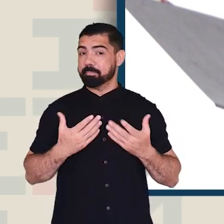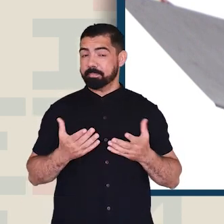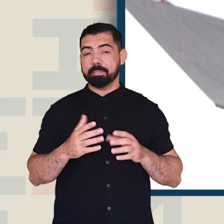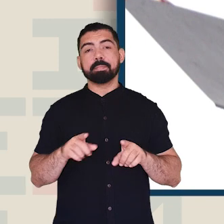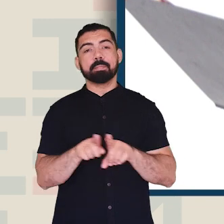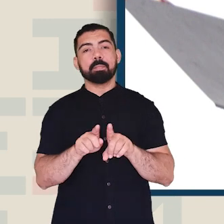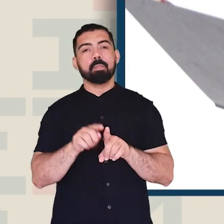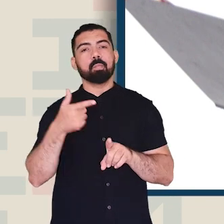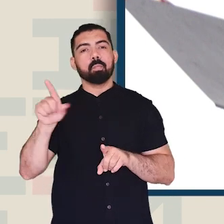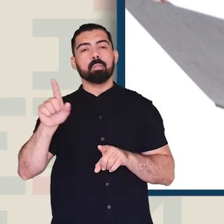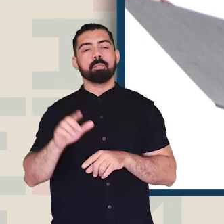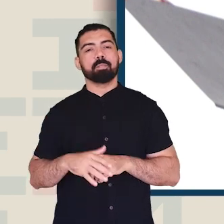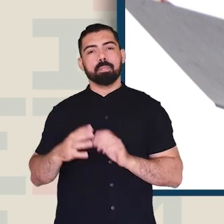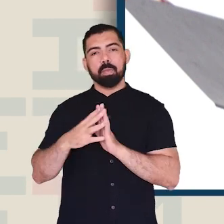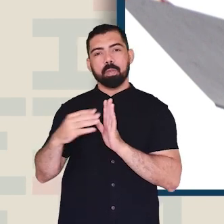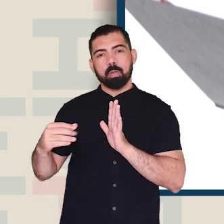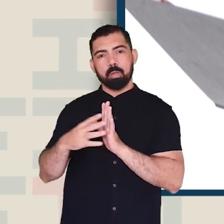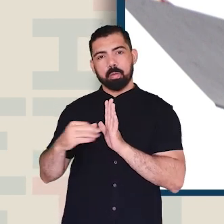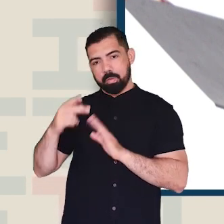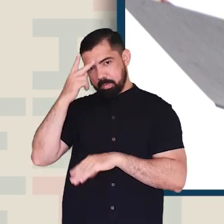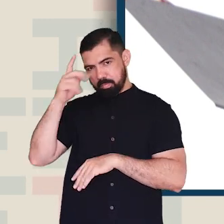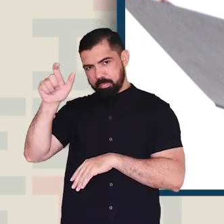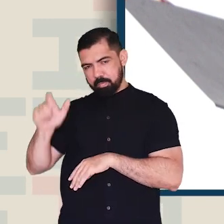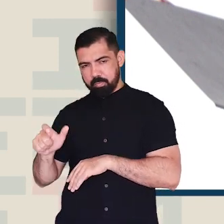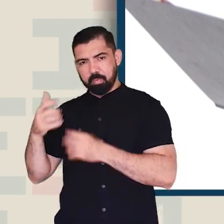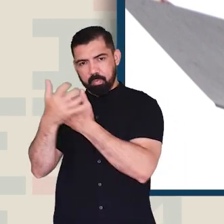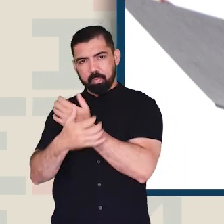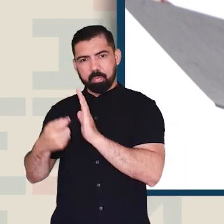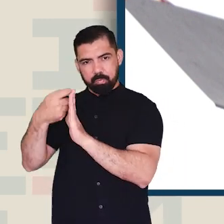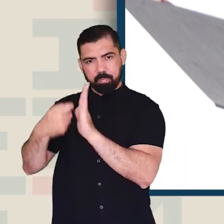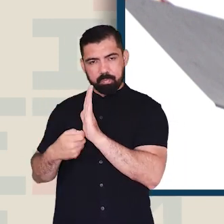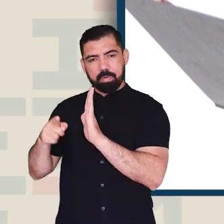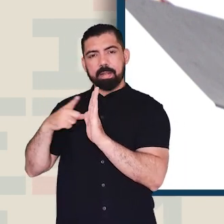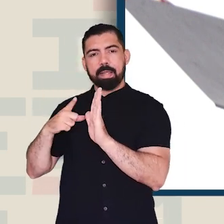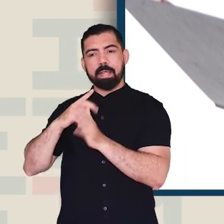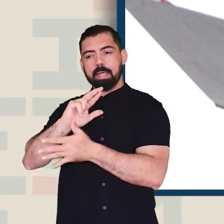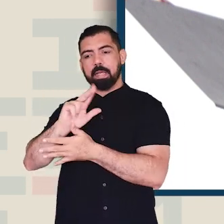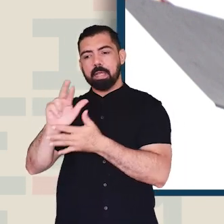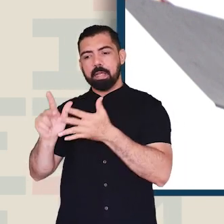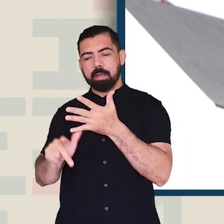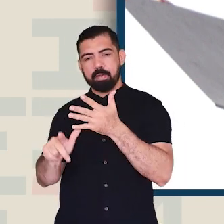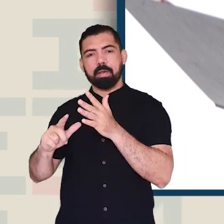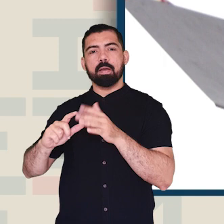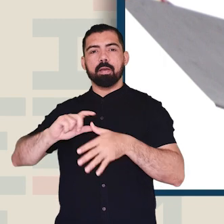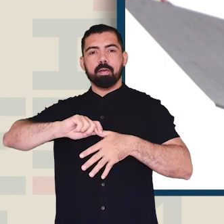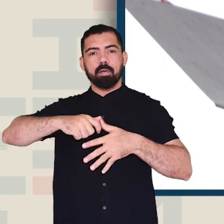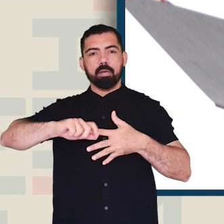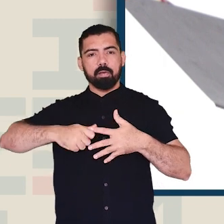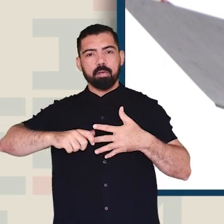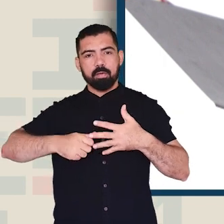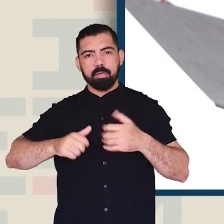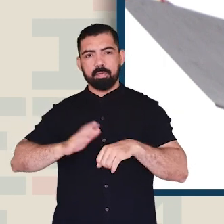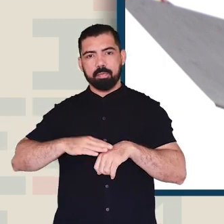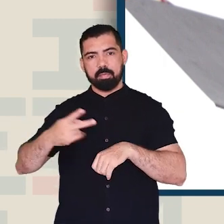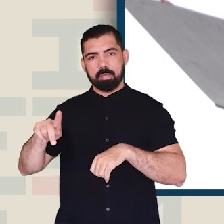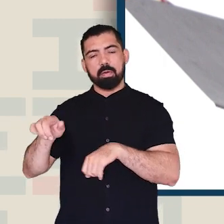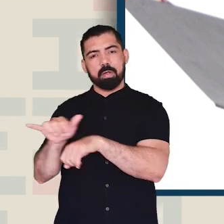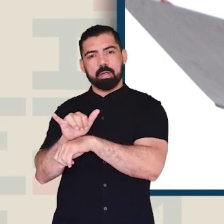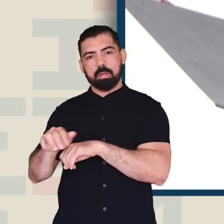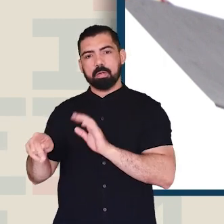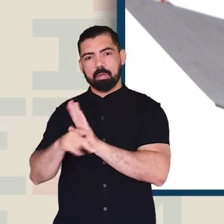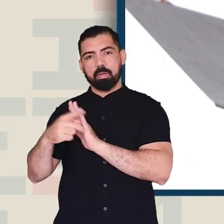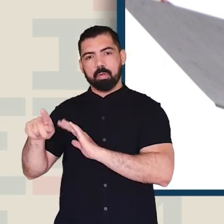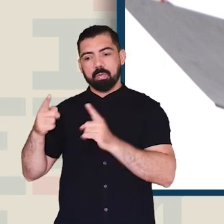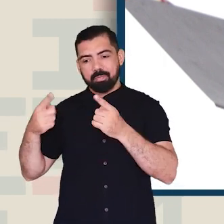E tem a Joni Mitchell, uma grande cantora e compositora que tem várias afinações alternativas, e isso estimula muito